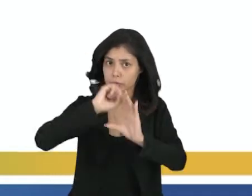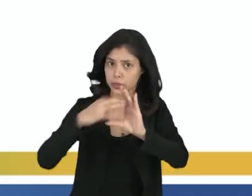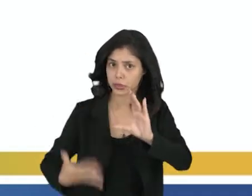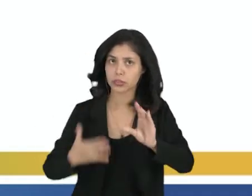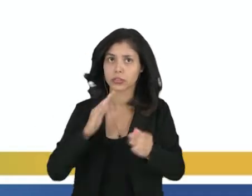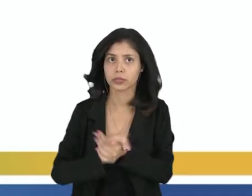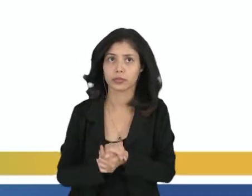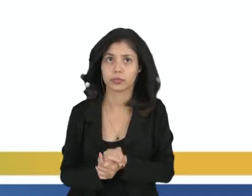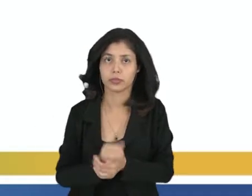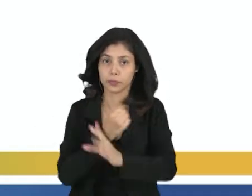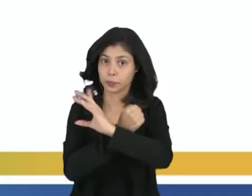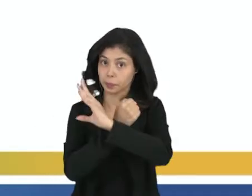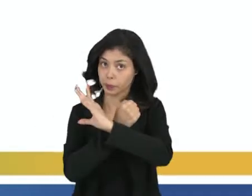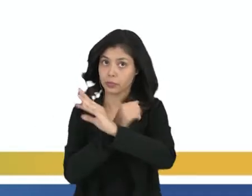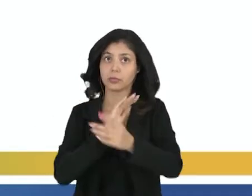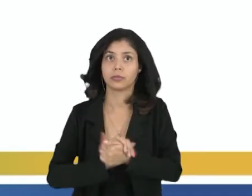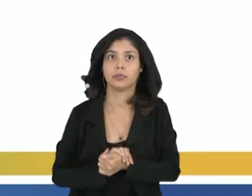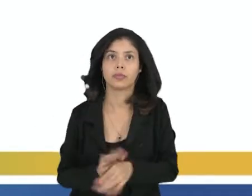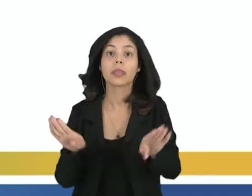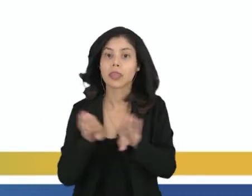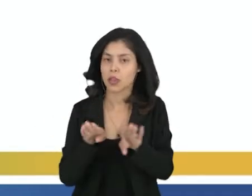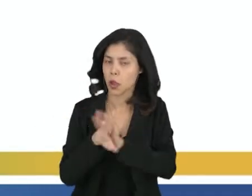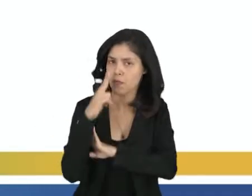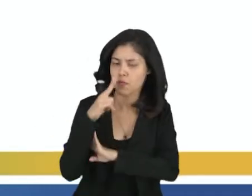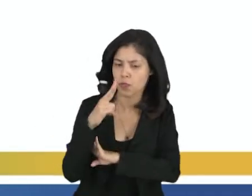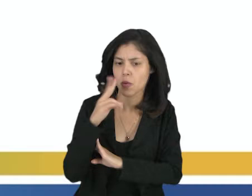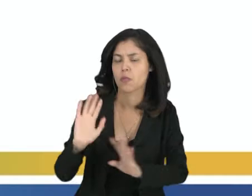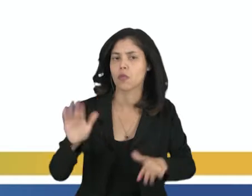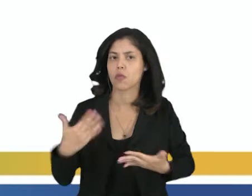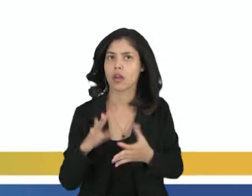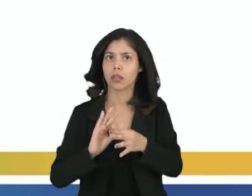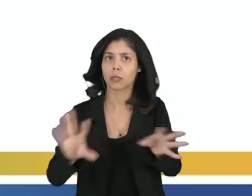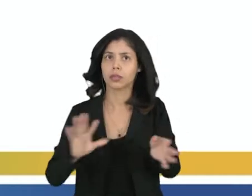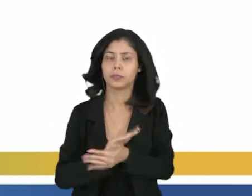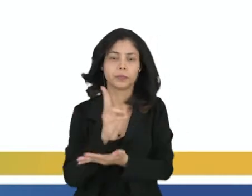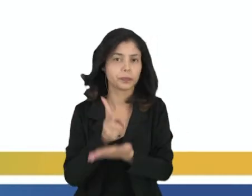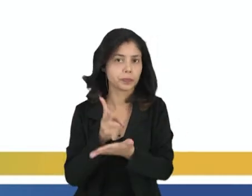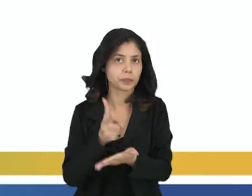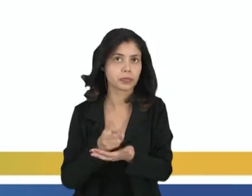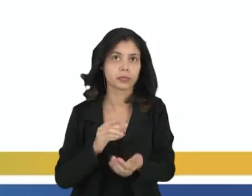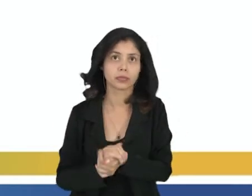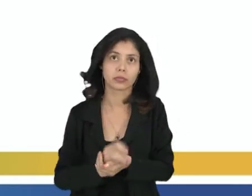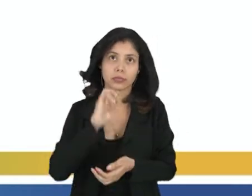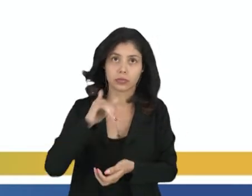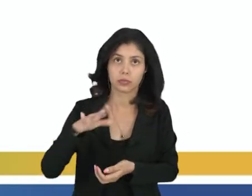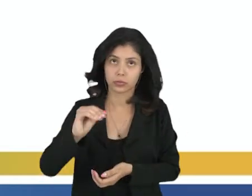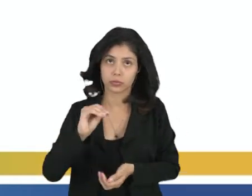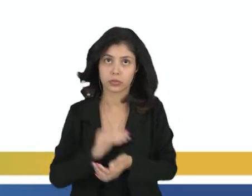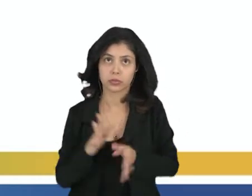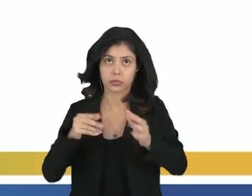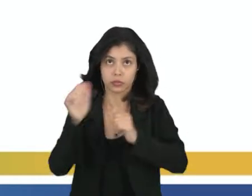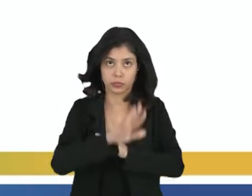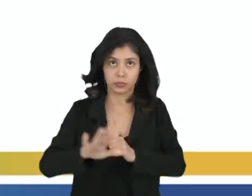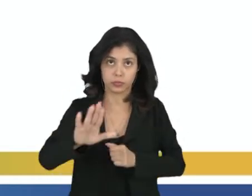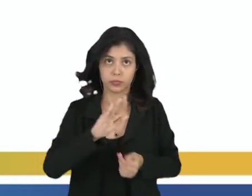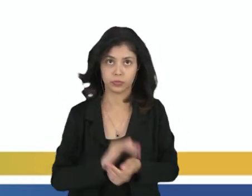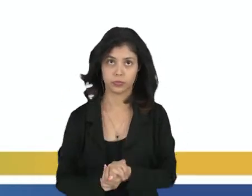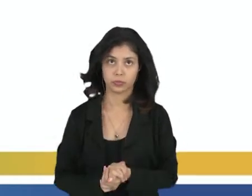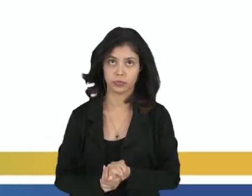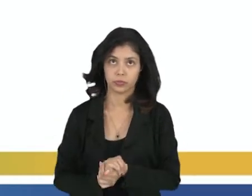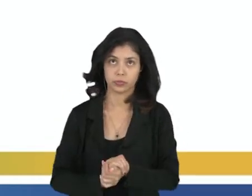dos ácidos. Nós já vimos também que os ácidos liberam sempre em meio aquoso o